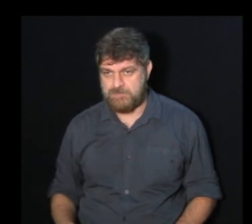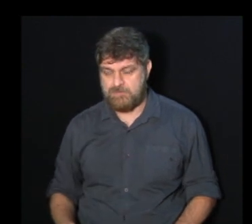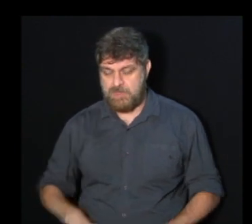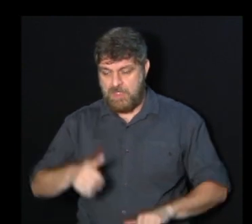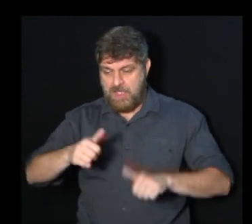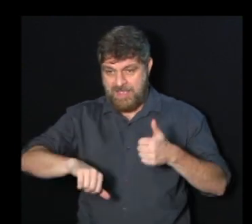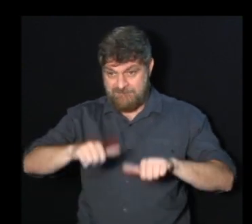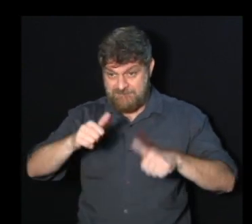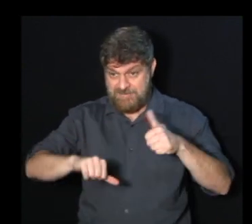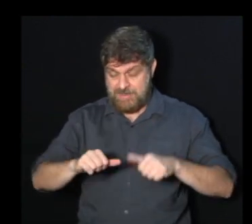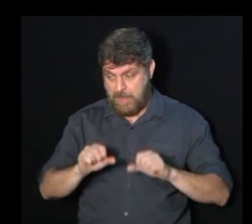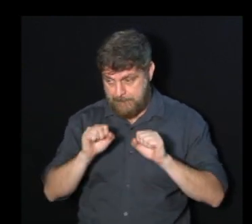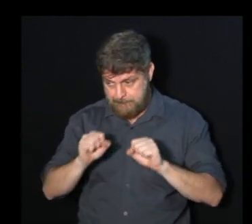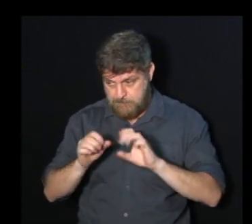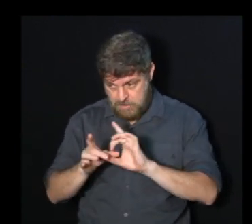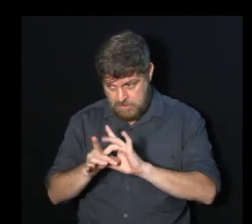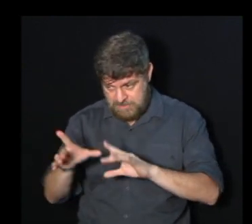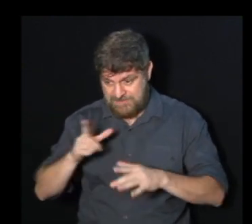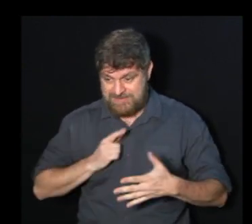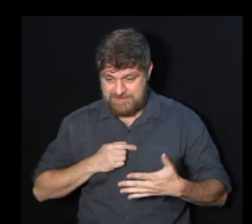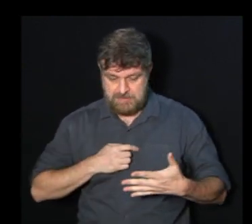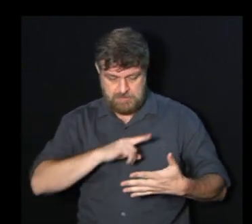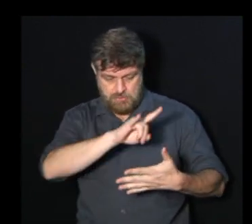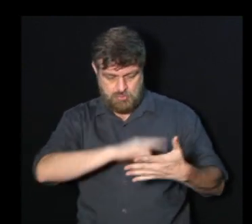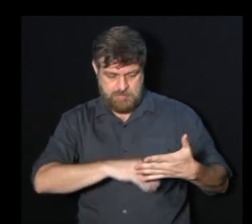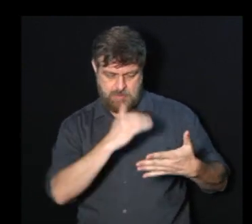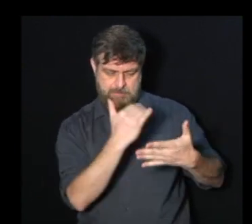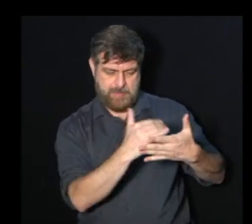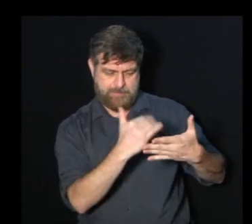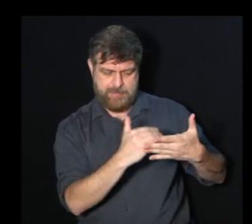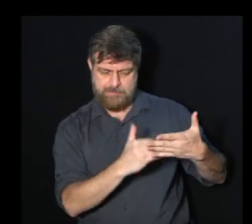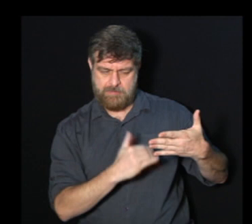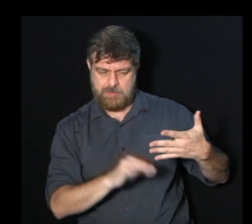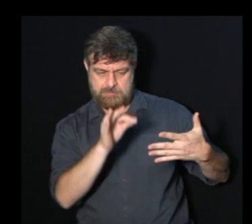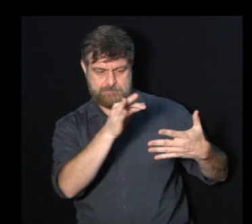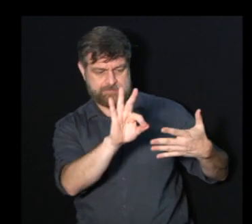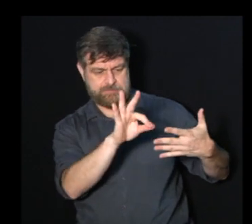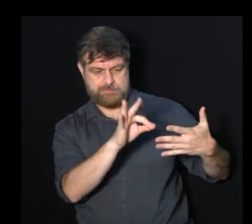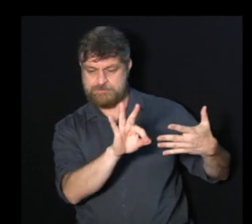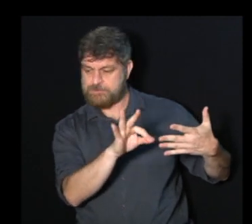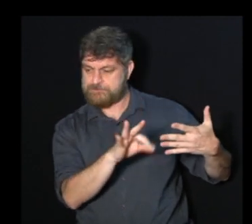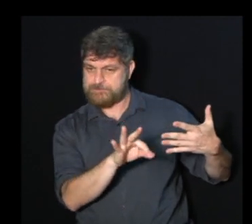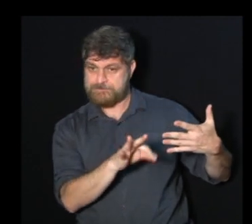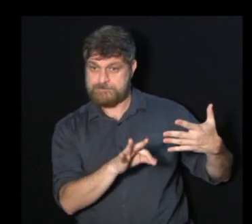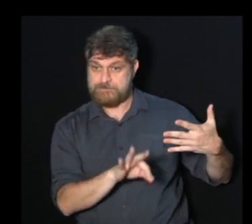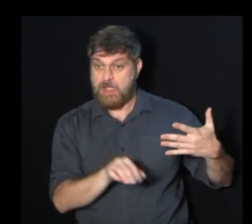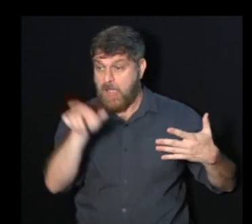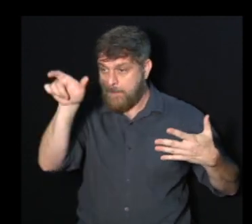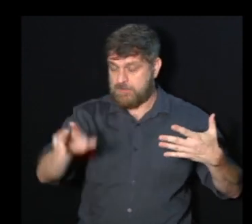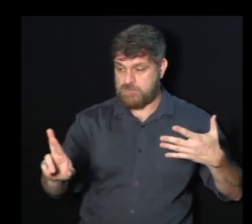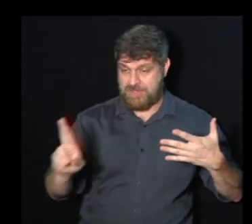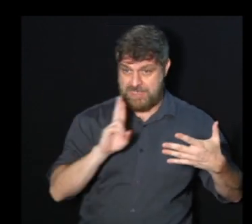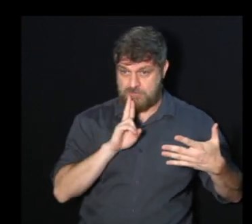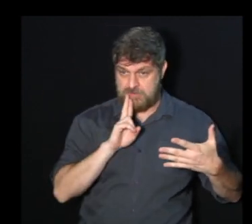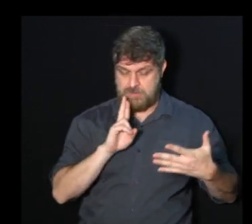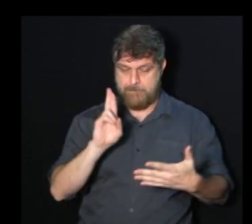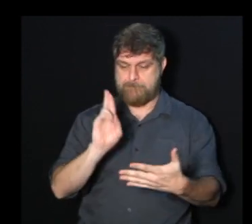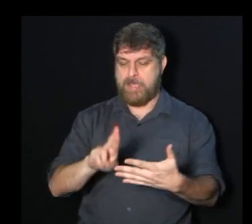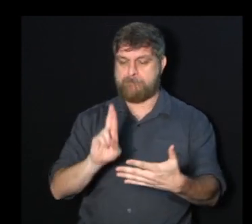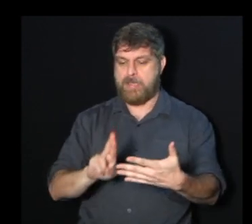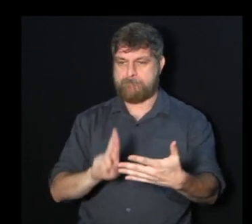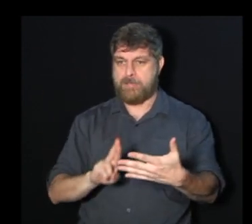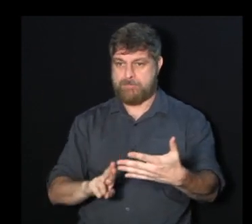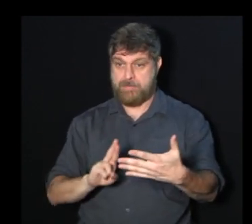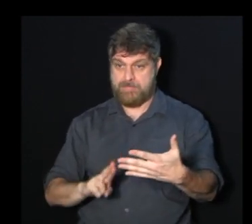alta, que a gente tem questionários que a gente consegue aplicar para saber que é o próprio paciente que vai responder, então não tem como enfatizar